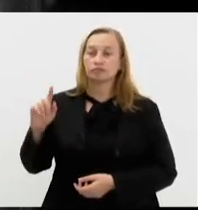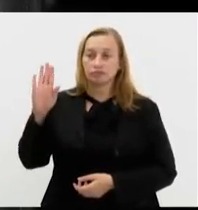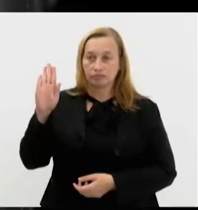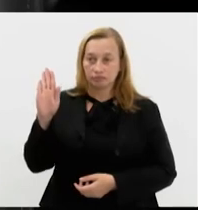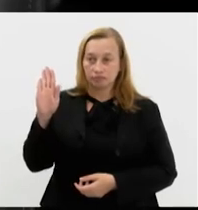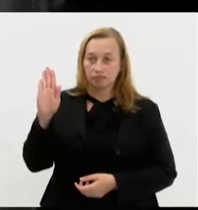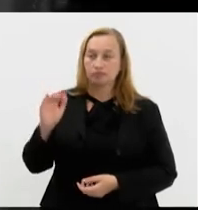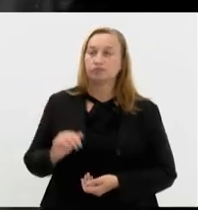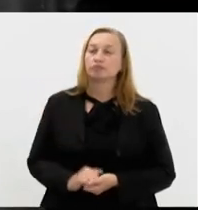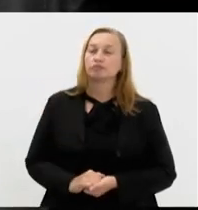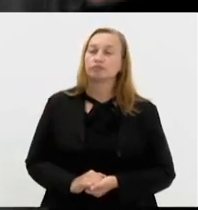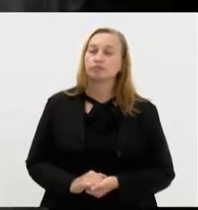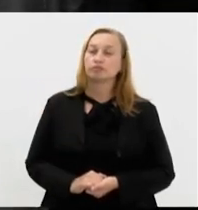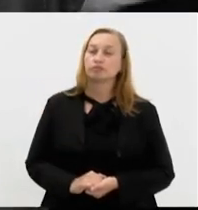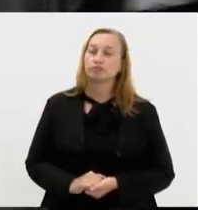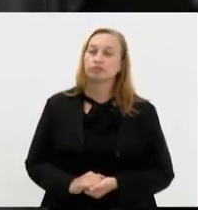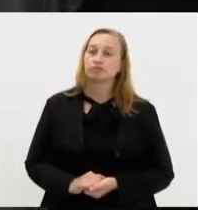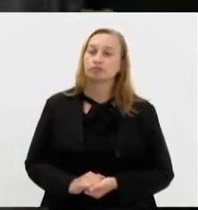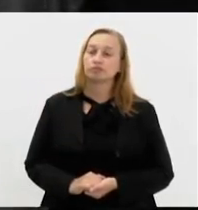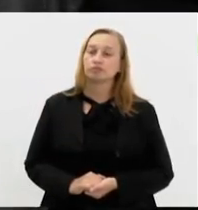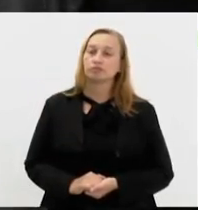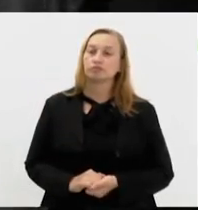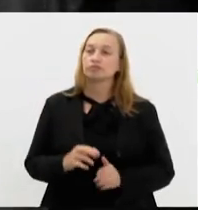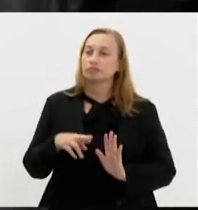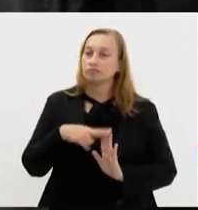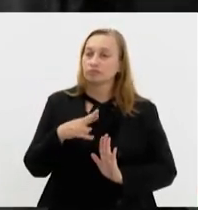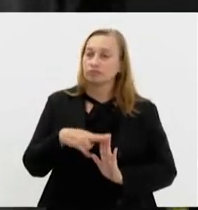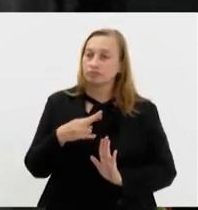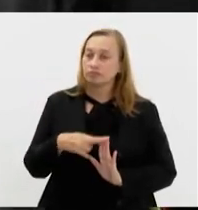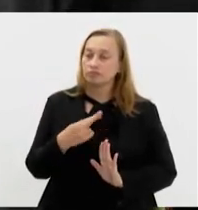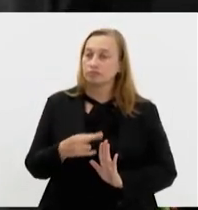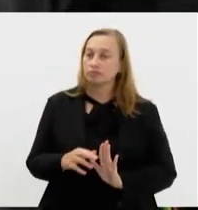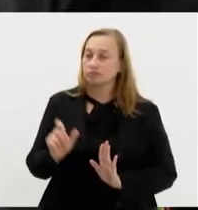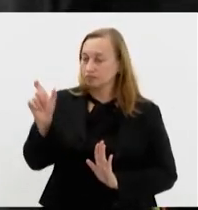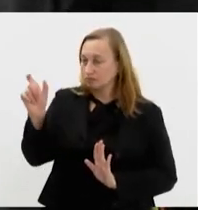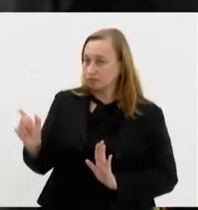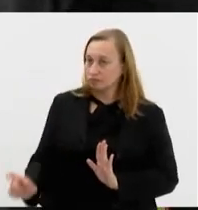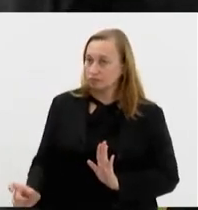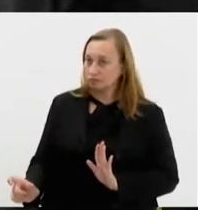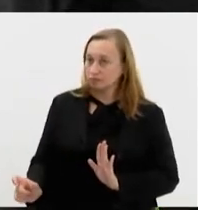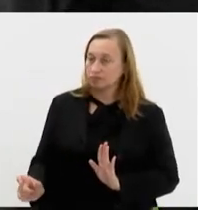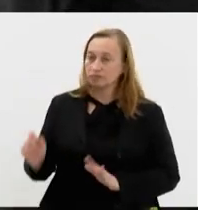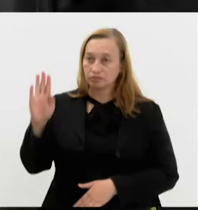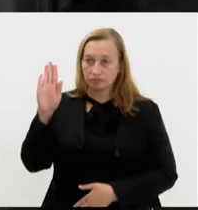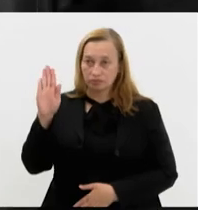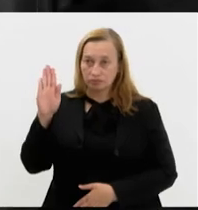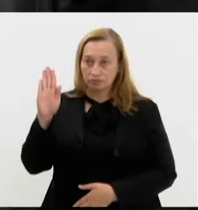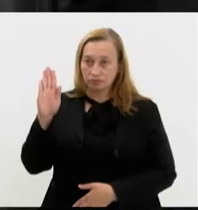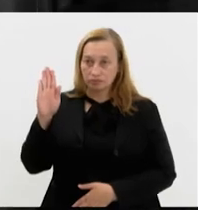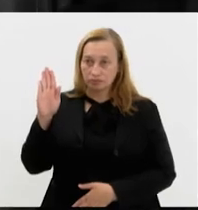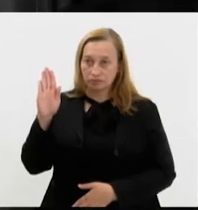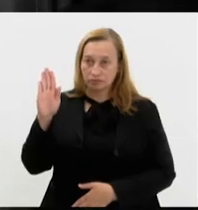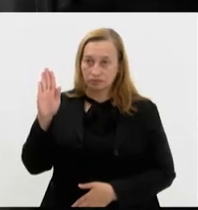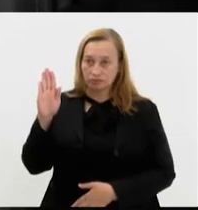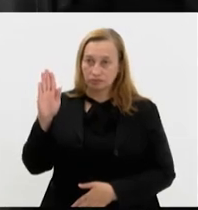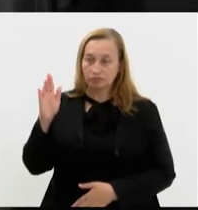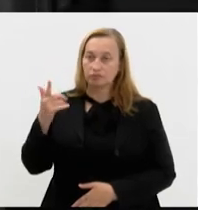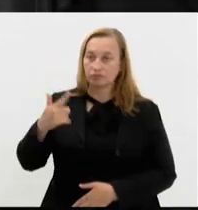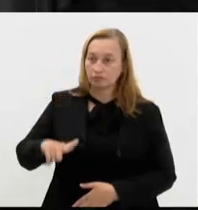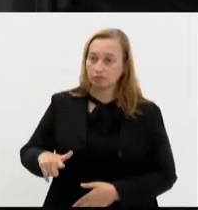especificamente detalha a resolução a figura da pessoa candidata à